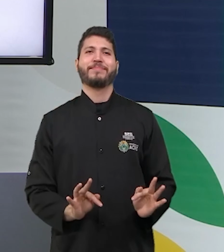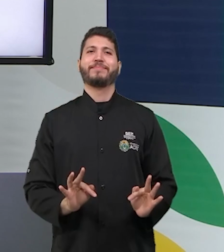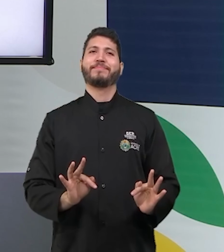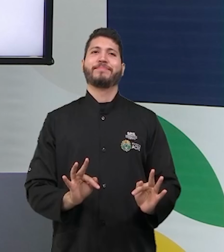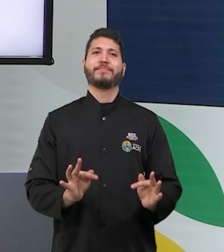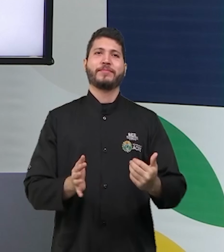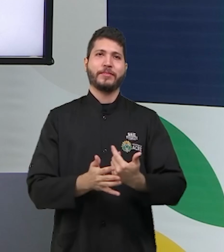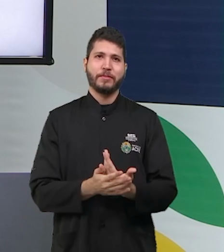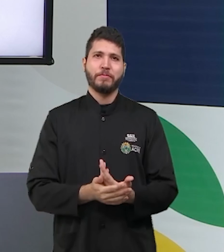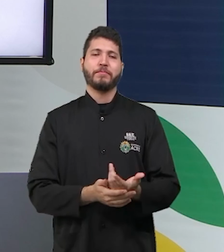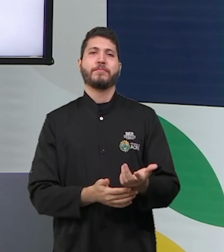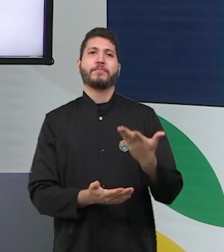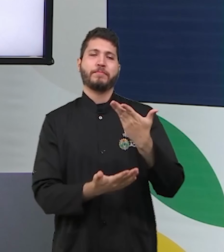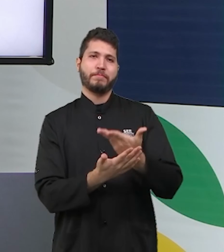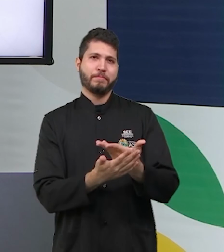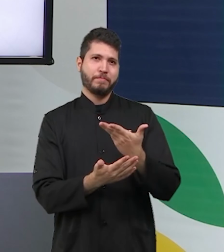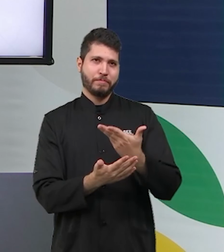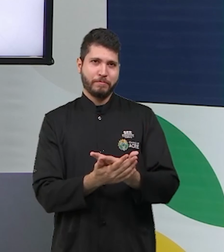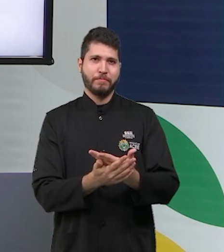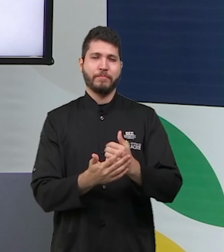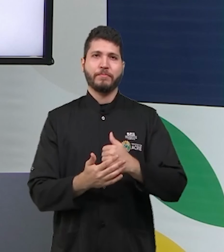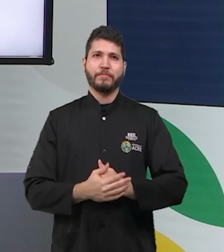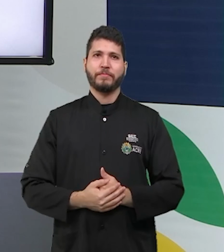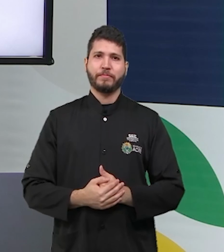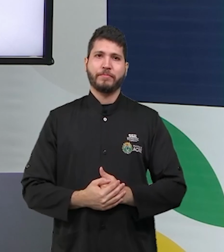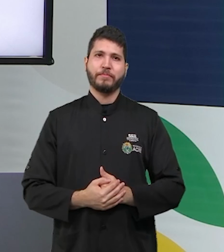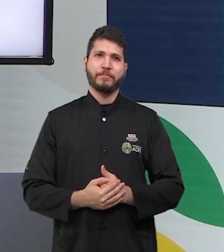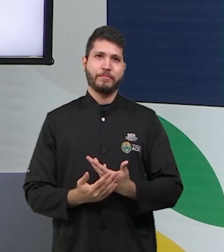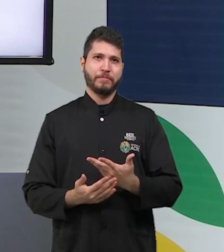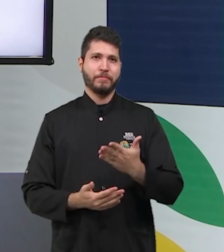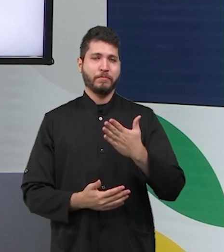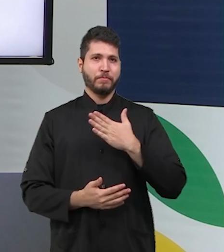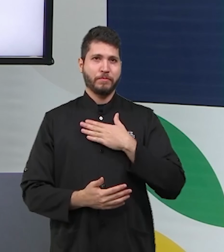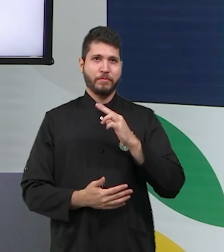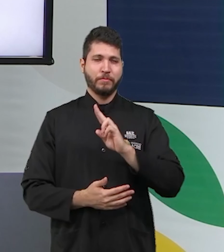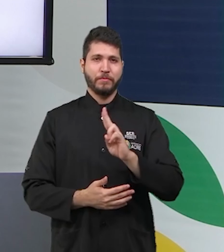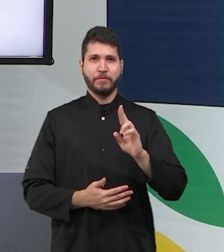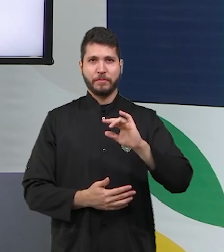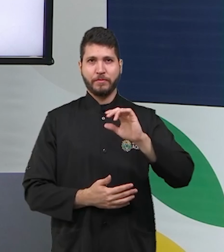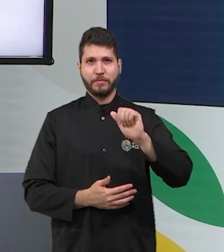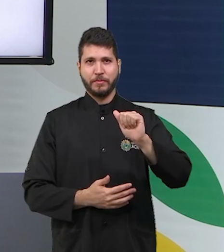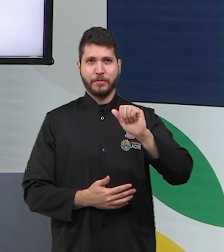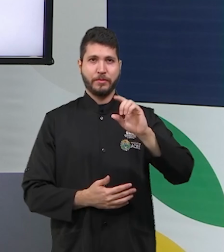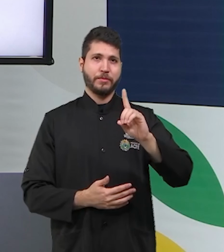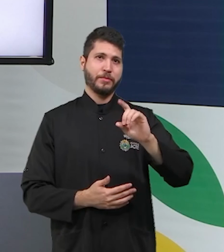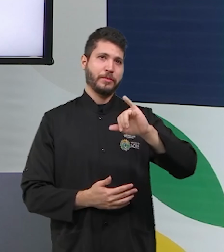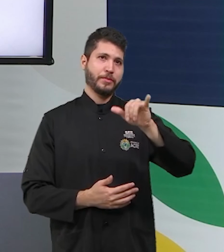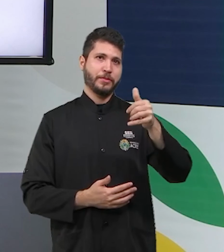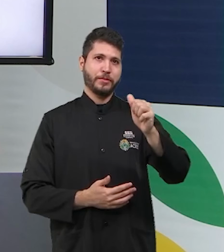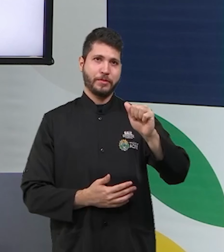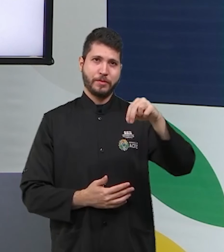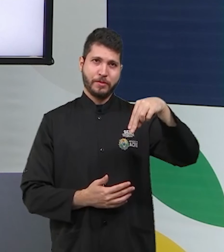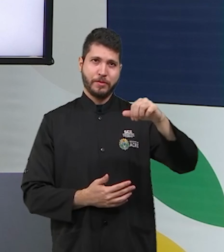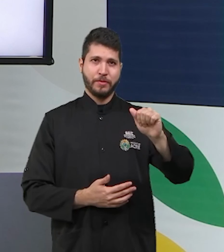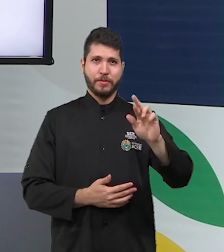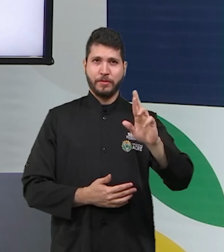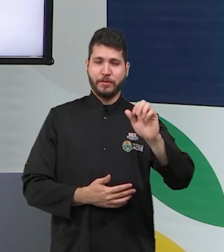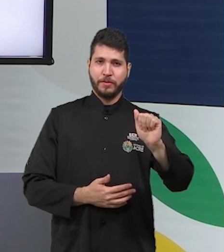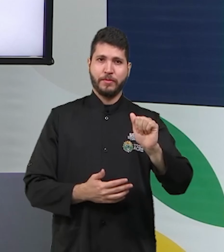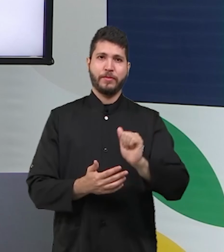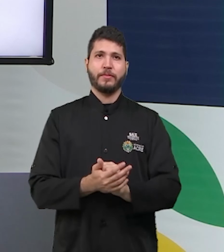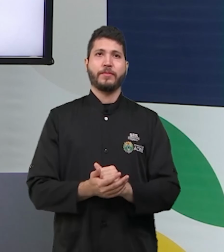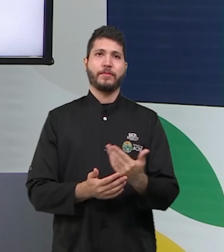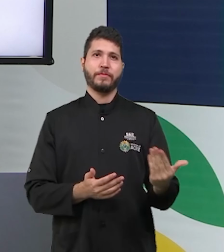una videoclase. Me llamo Adjanara Oliveira e hoje sou tu professora de espanhol. Vamos para mais